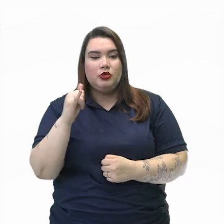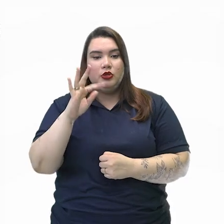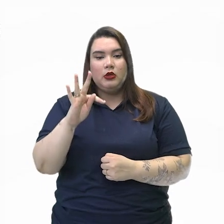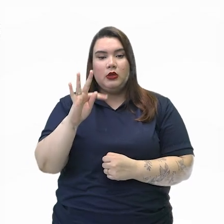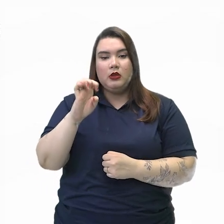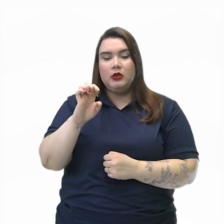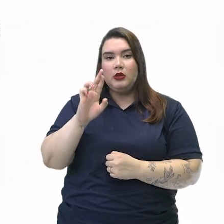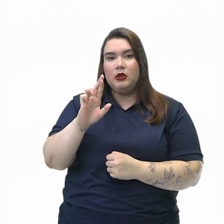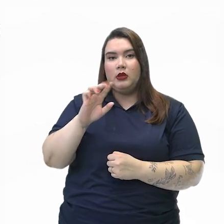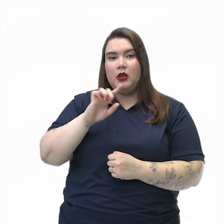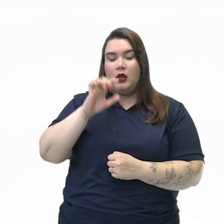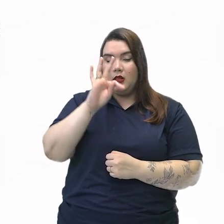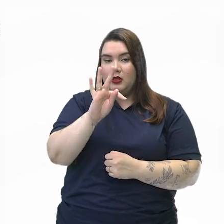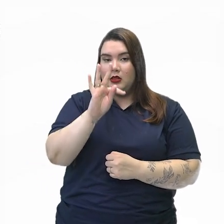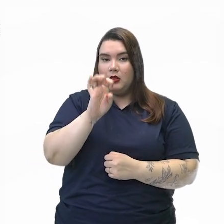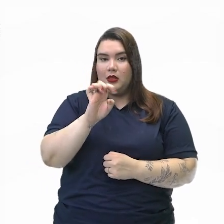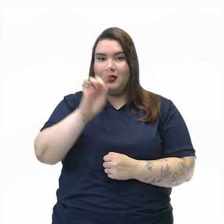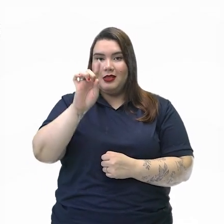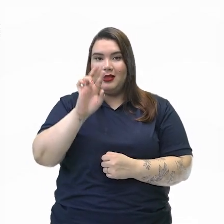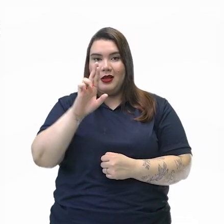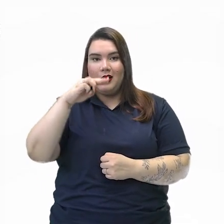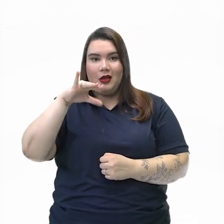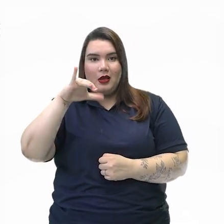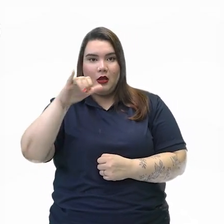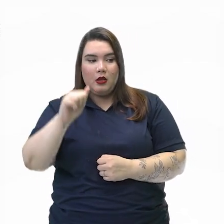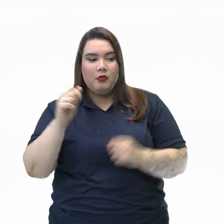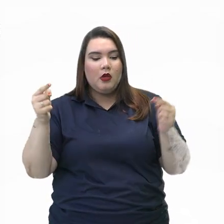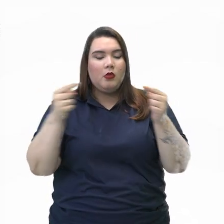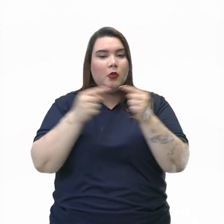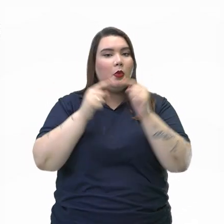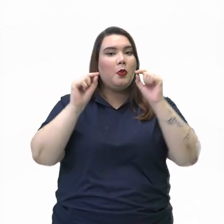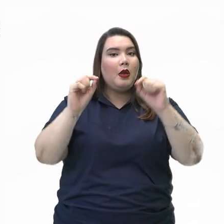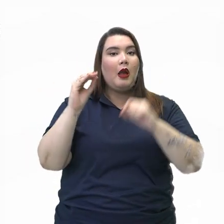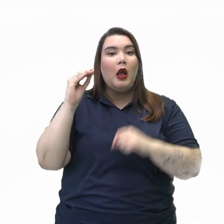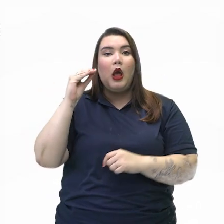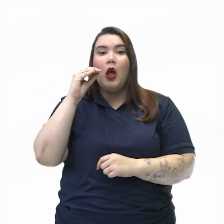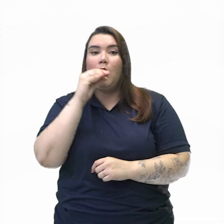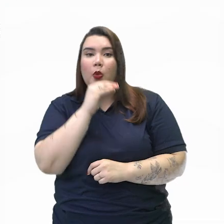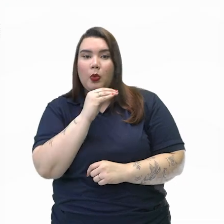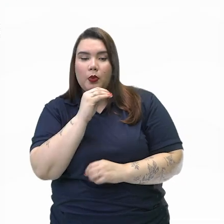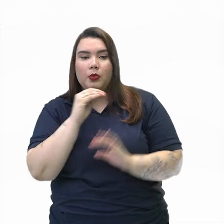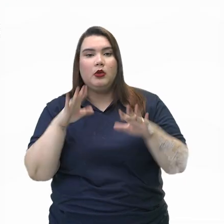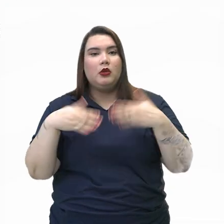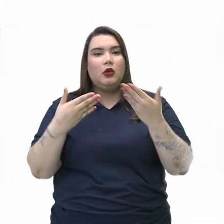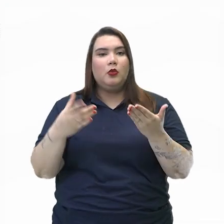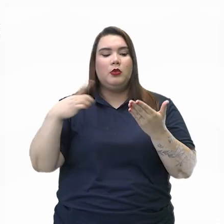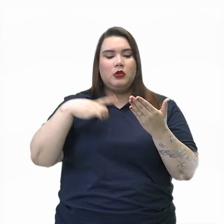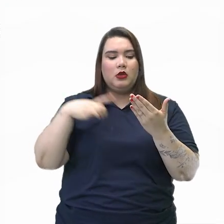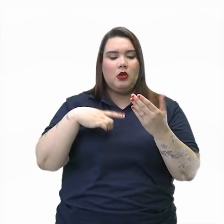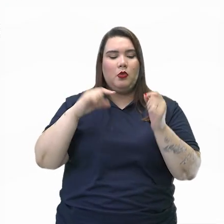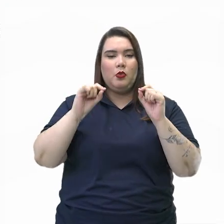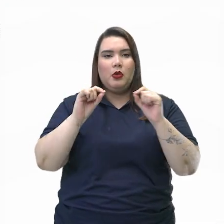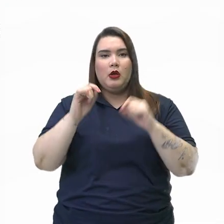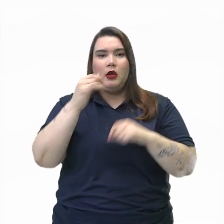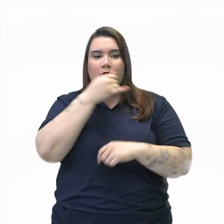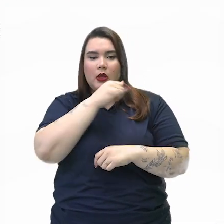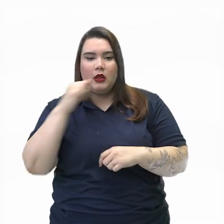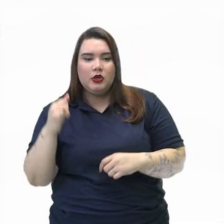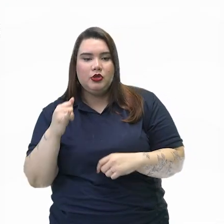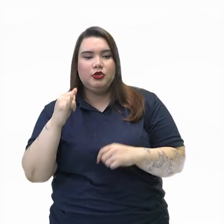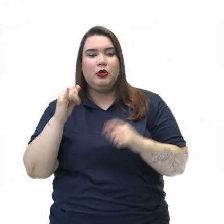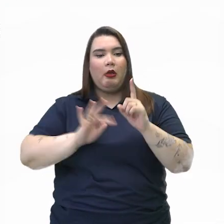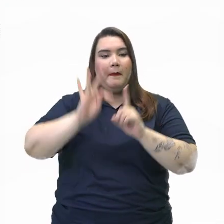térmica. Então, quando se fala energia térmica, eu lembro de quê? Do calor. Logo, você tem energia